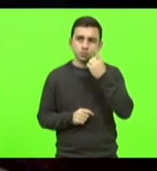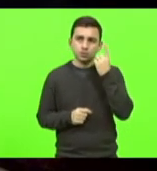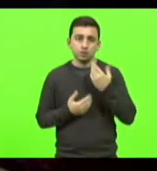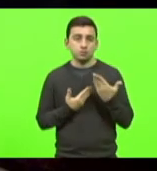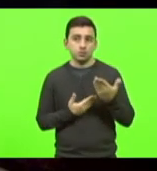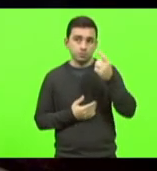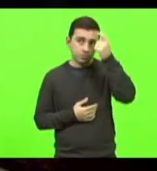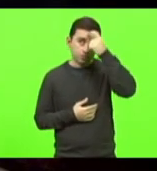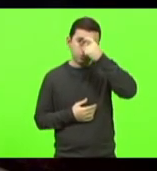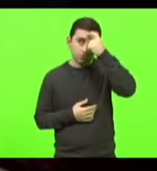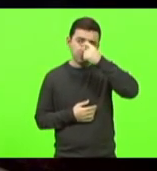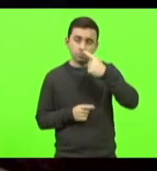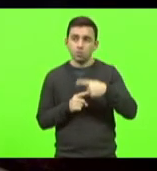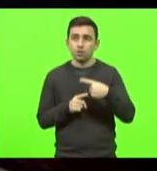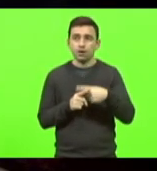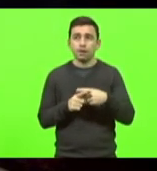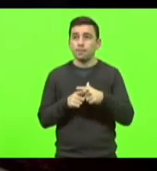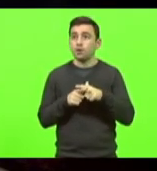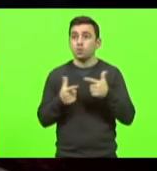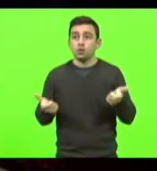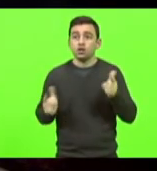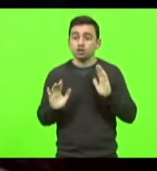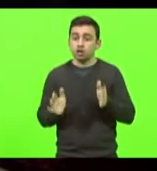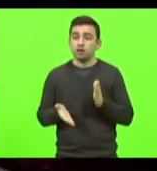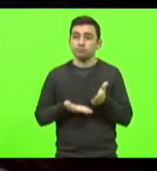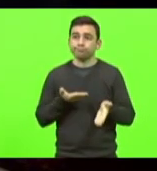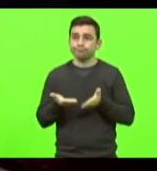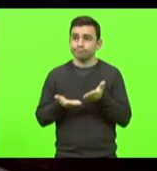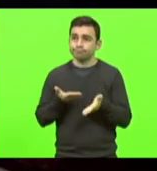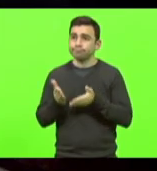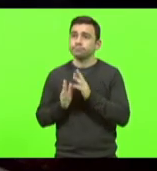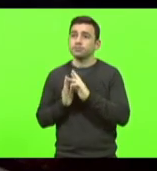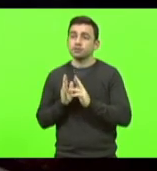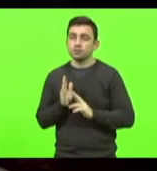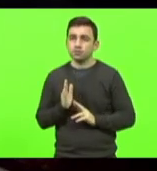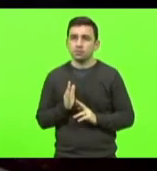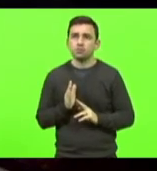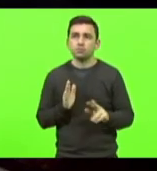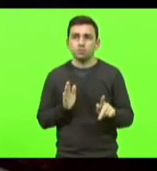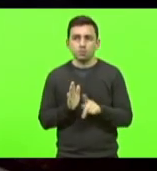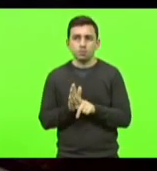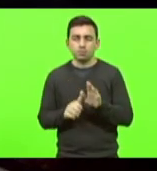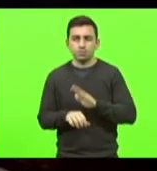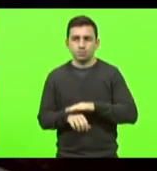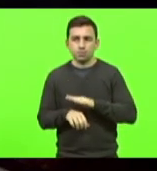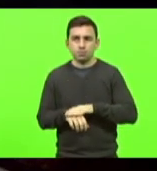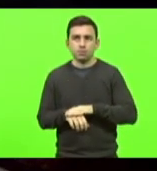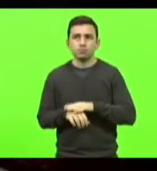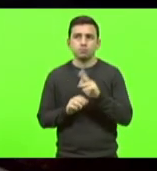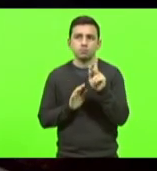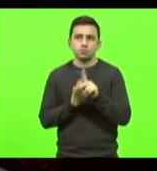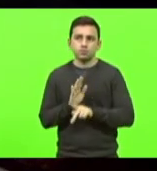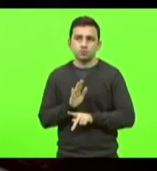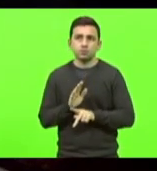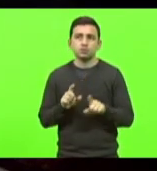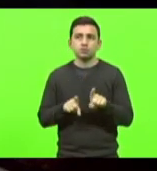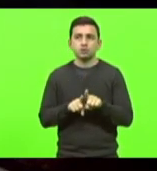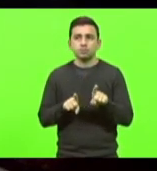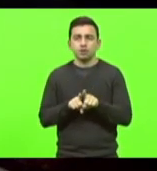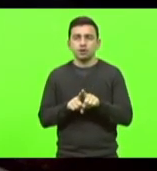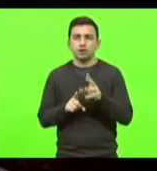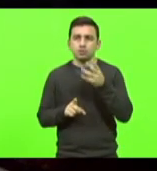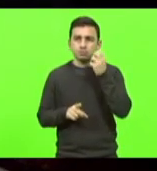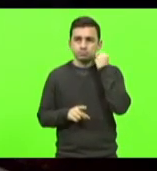tendo em vista que boa parte disso já foi atendida pelos relatores do projeto e que a adoção